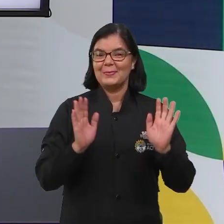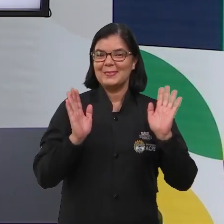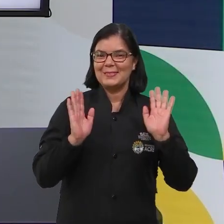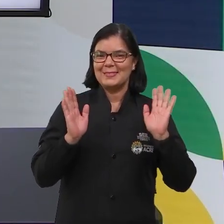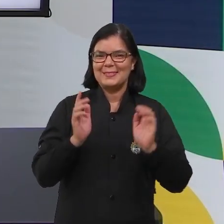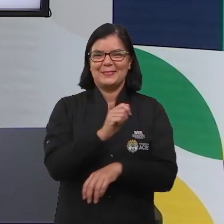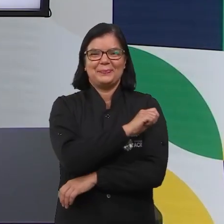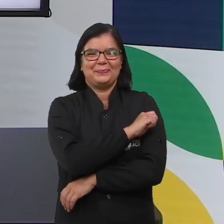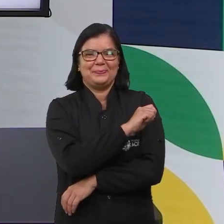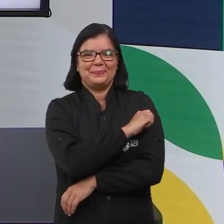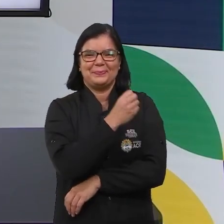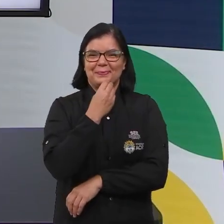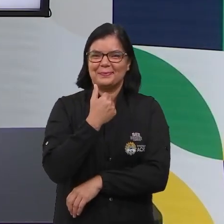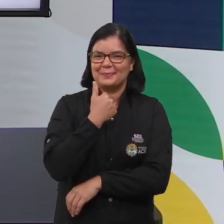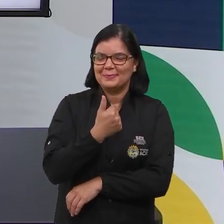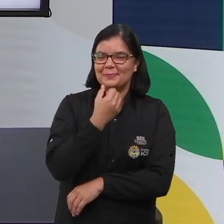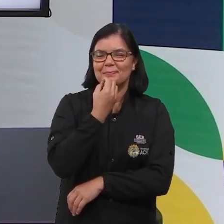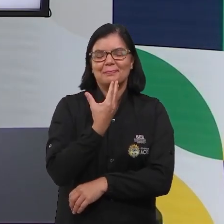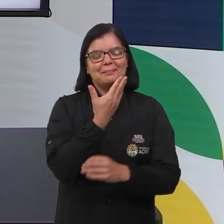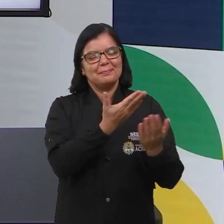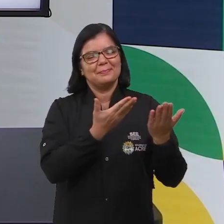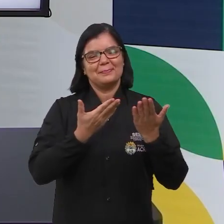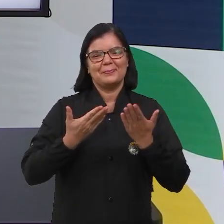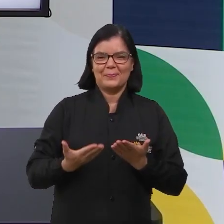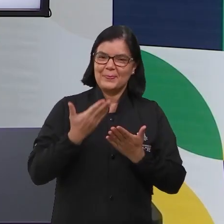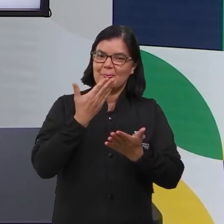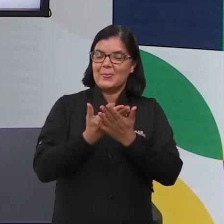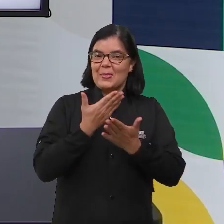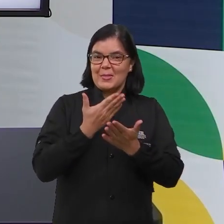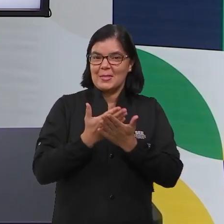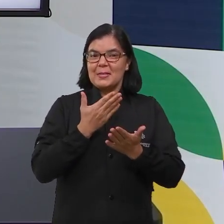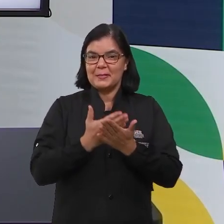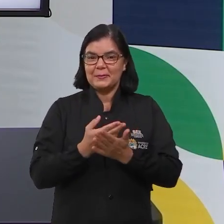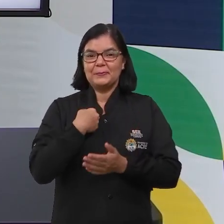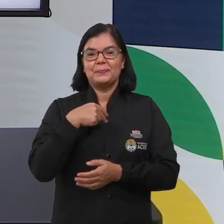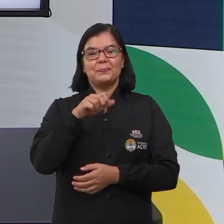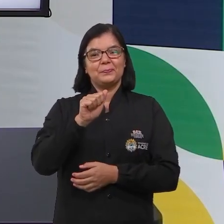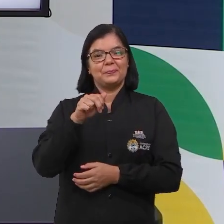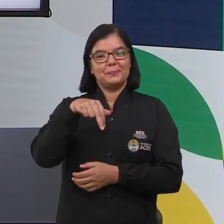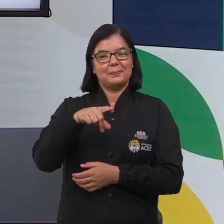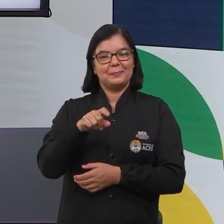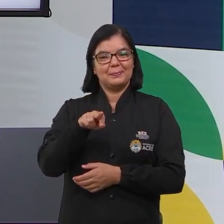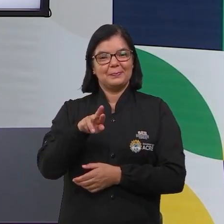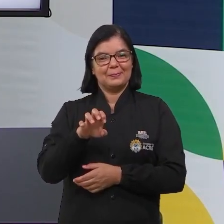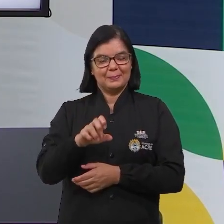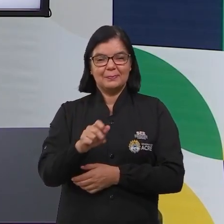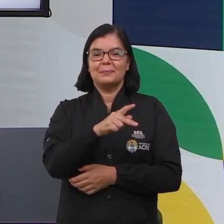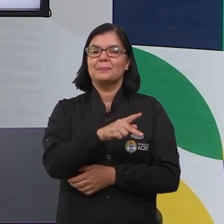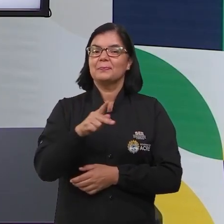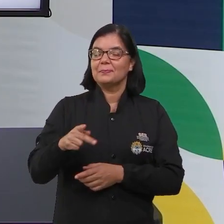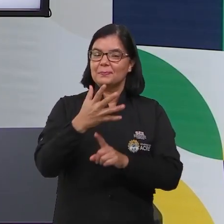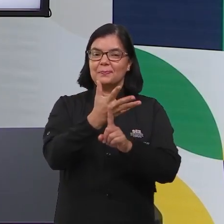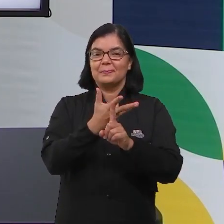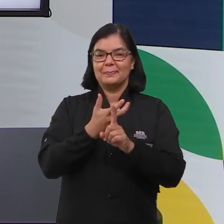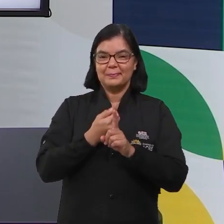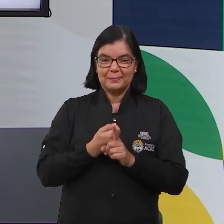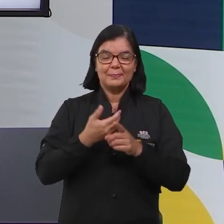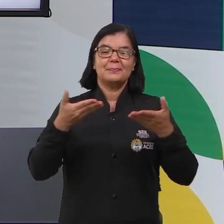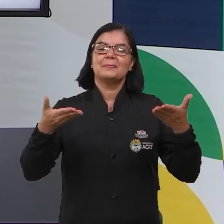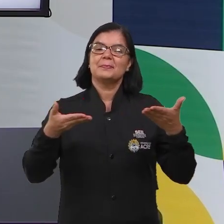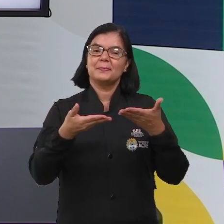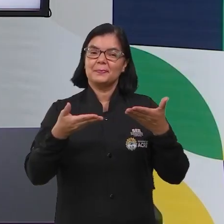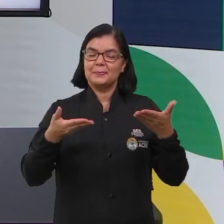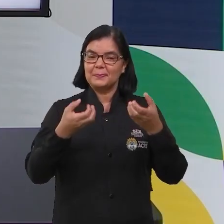Olá, estudante, tudo bem? Seja bem-vindo a mais uma aula. Eu sou Andréia, sou professora de arte e hoje nós